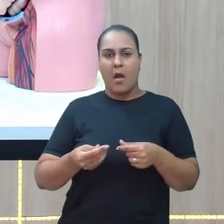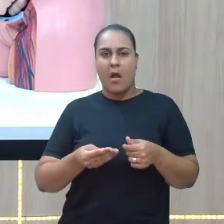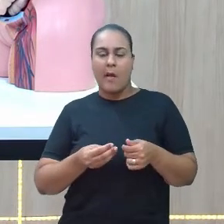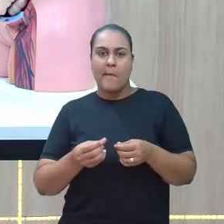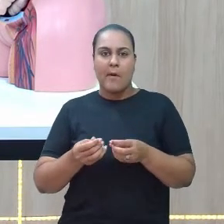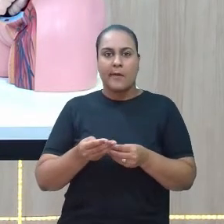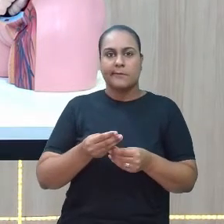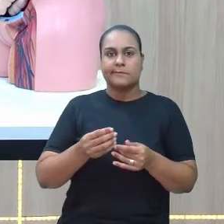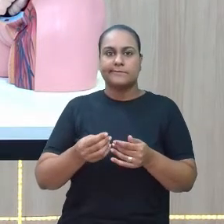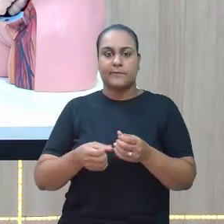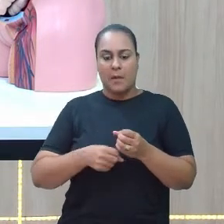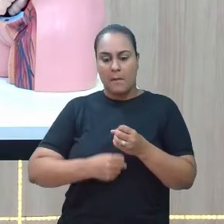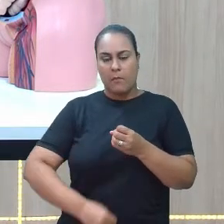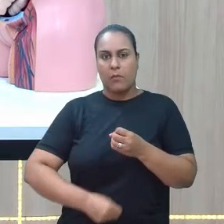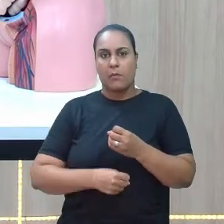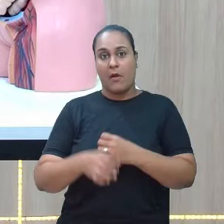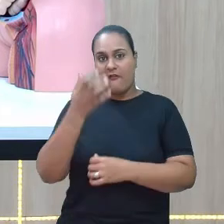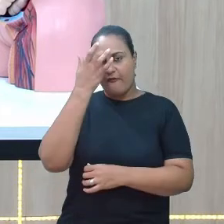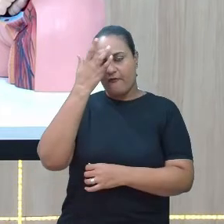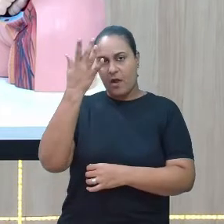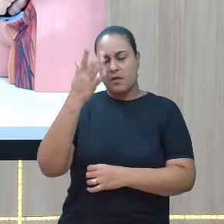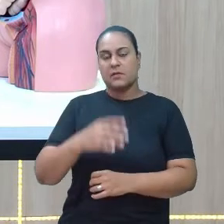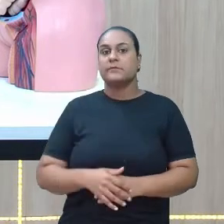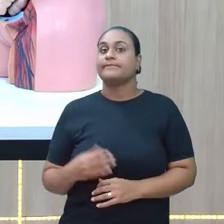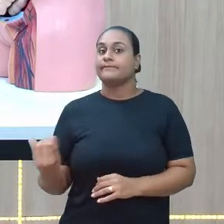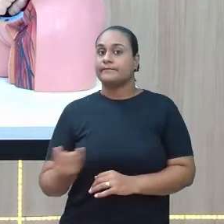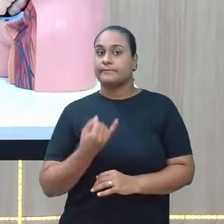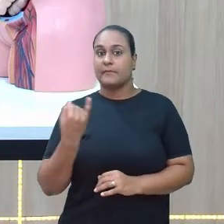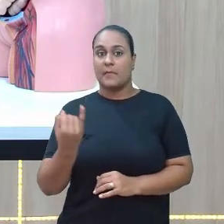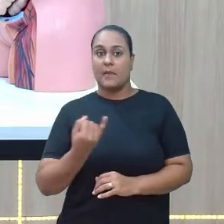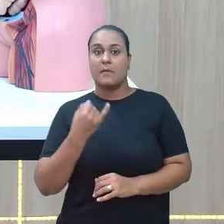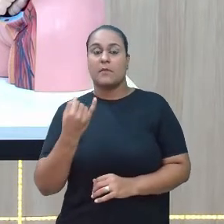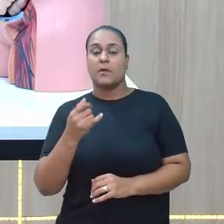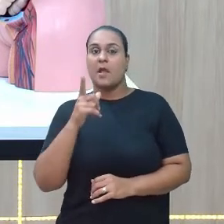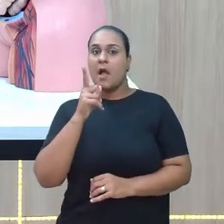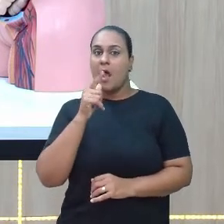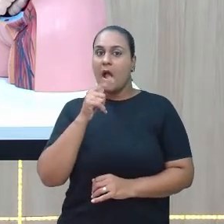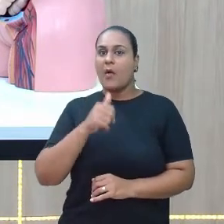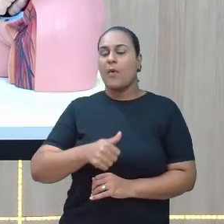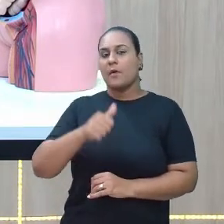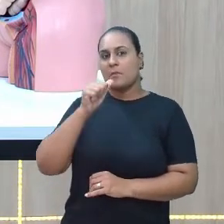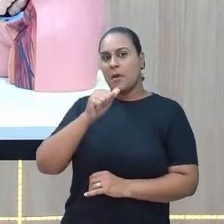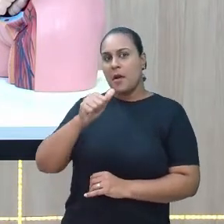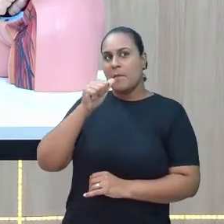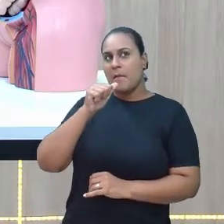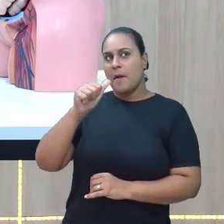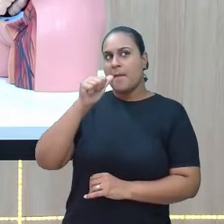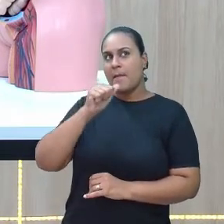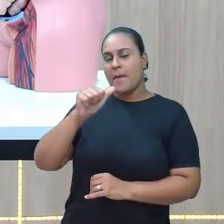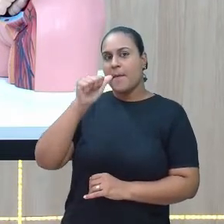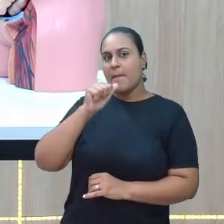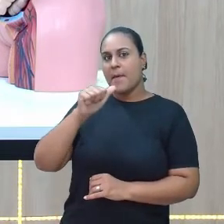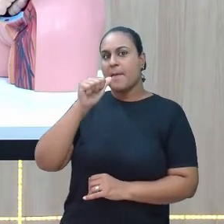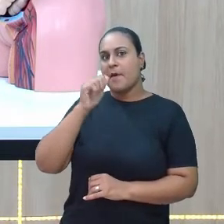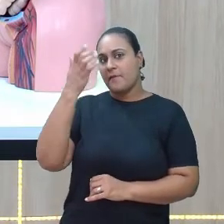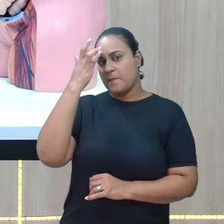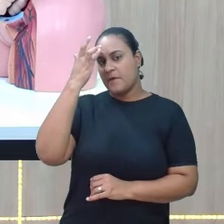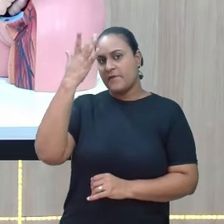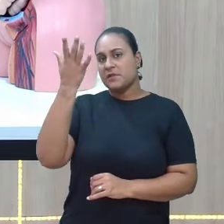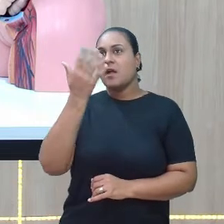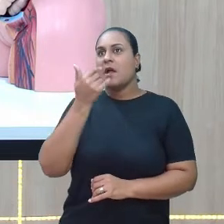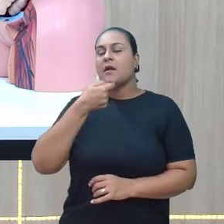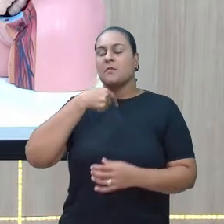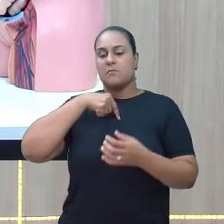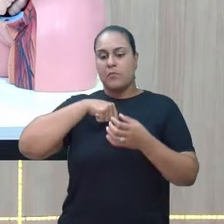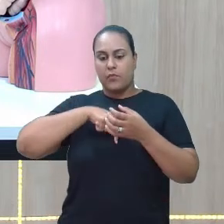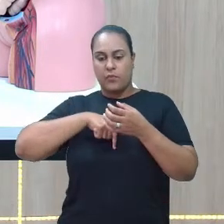sejam eliminadas de forma fácil. É importante que tomemos bastante líquido para facilitar a digestão e que